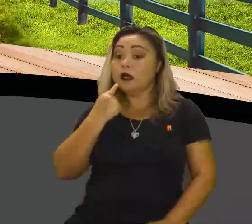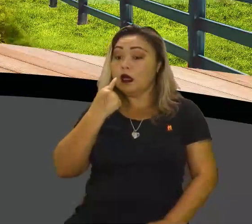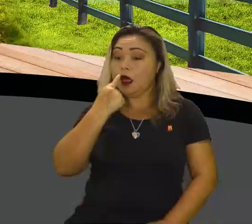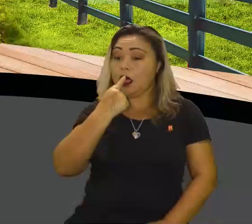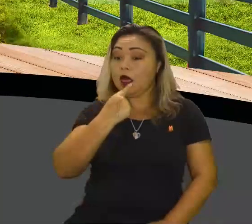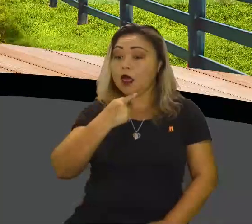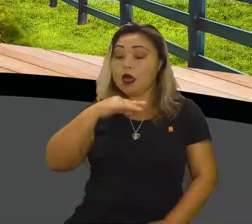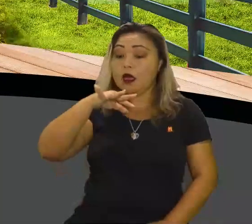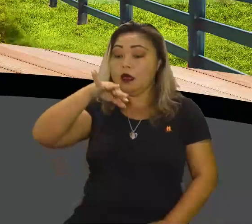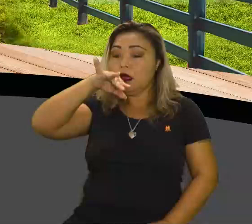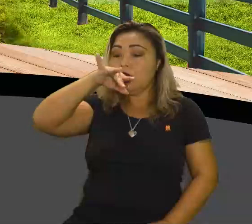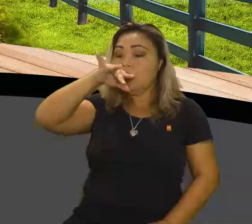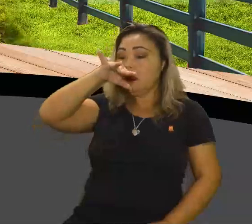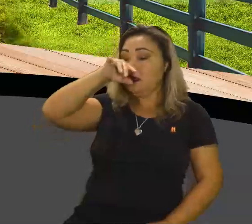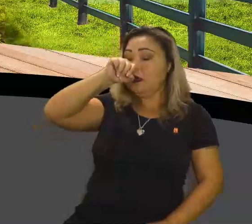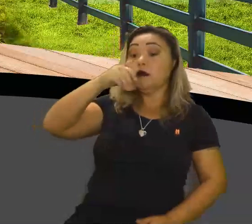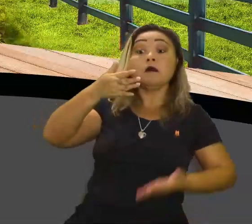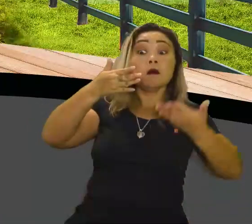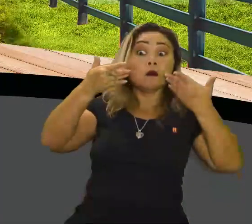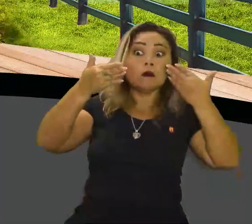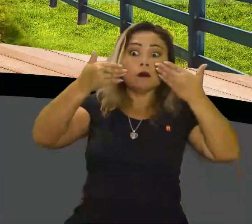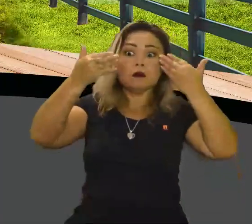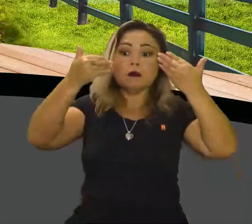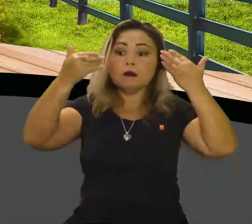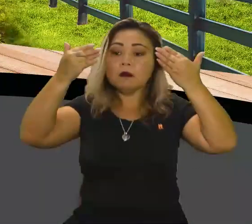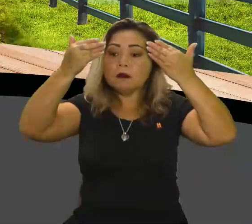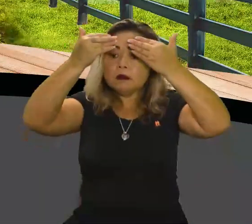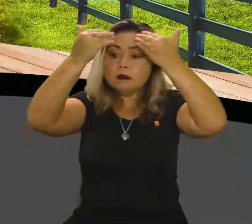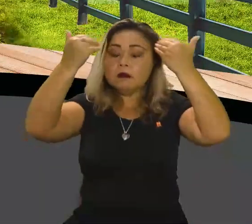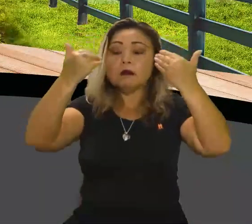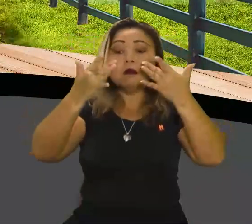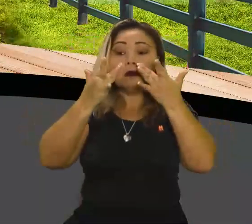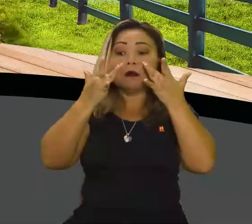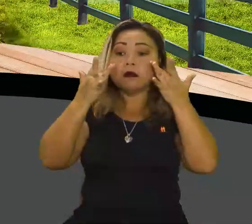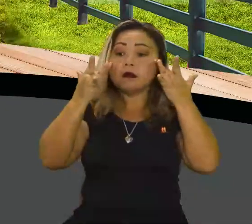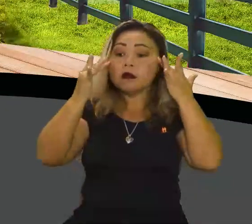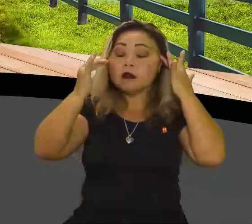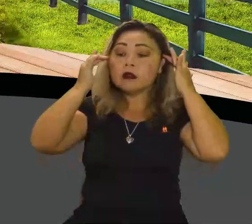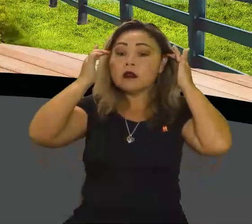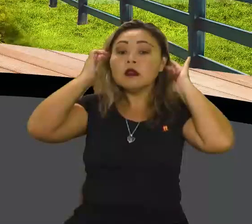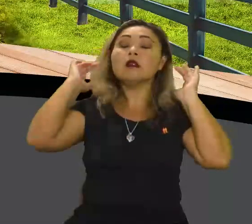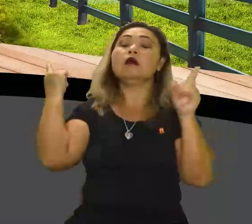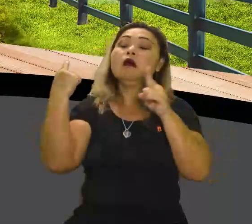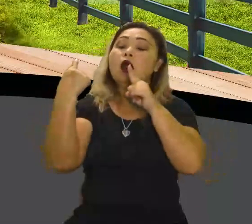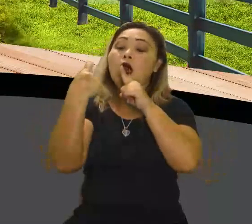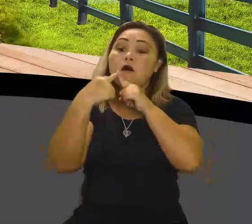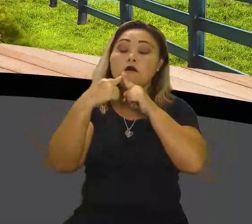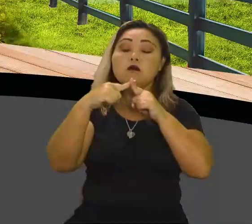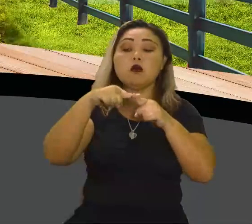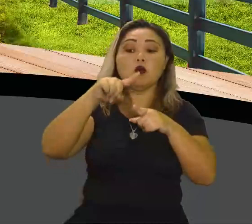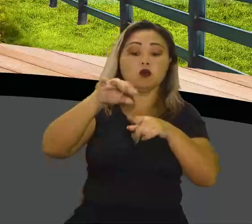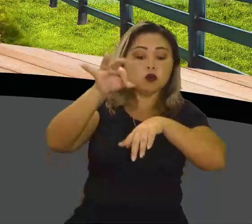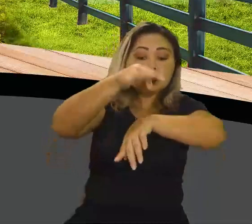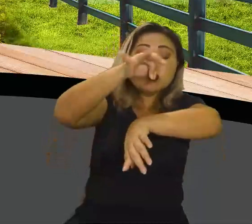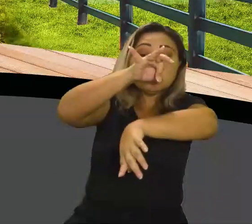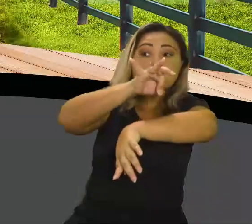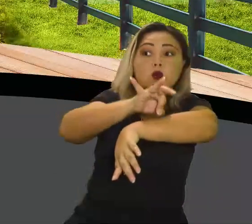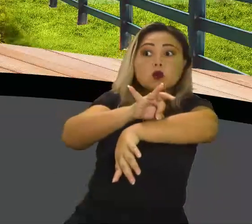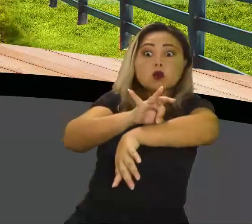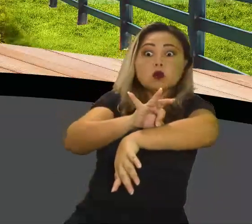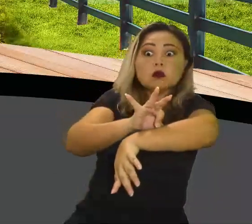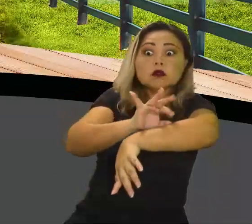tem um aroma, maquiagem, porque isso estressa o animal. Eles são muito